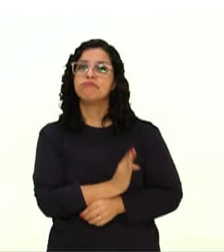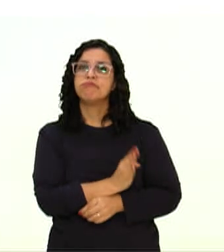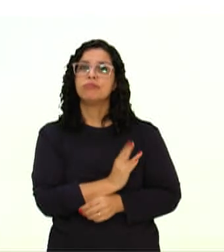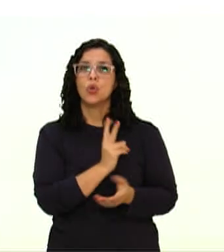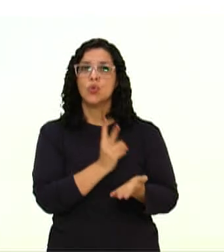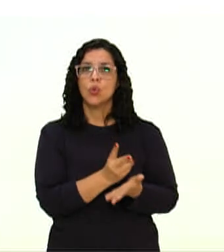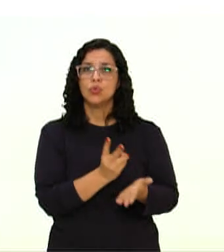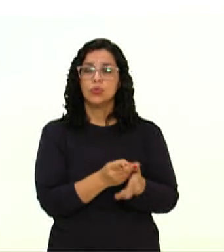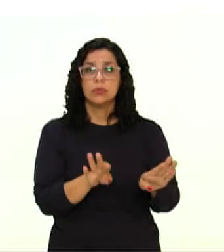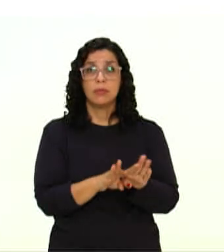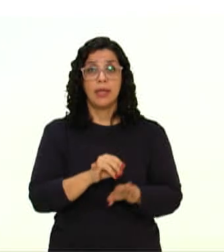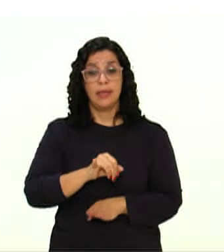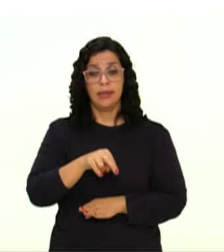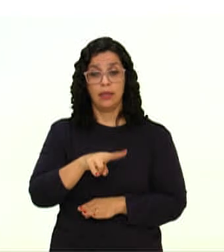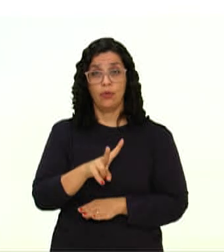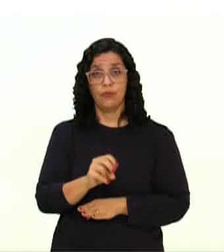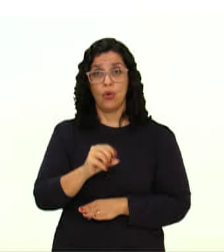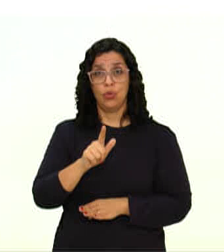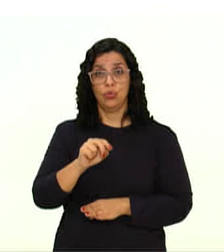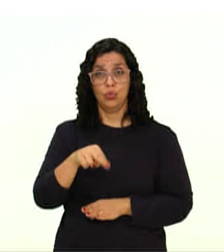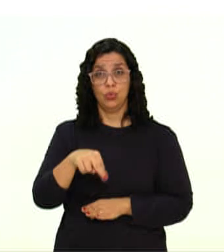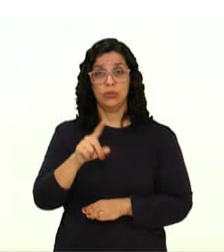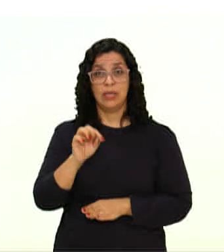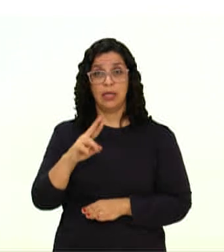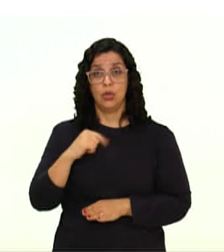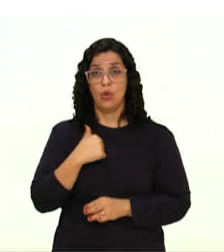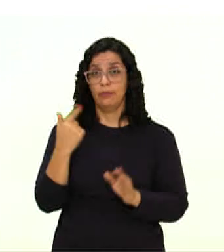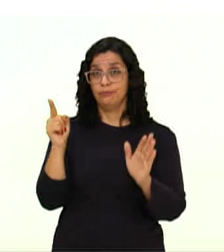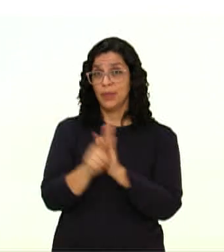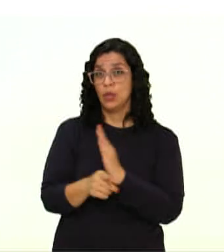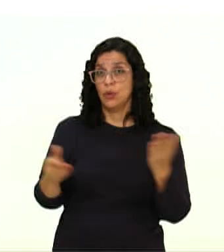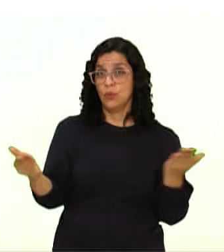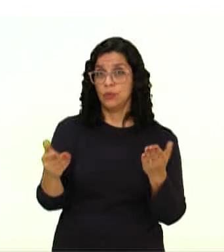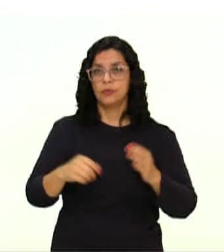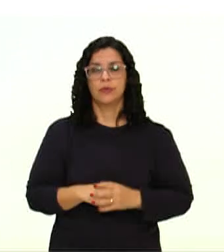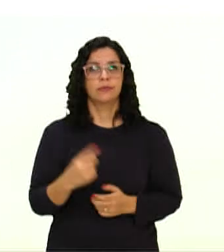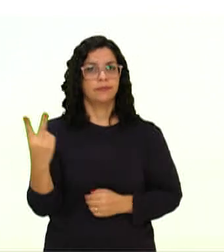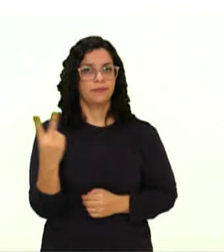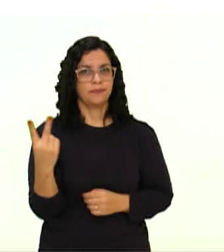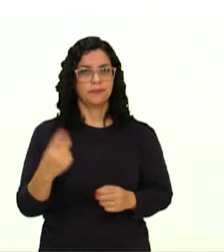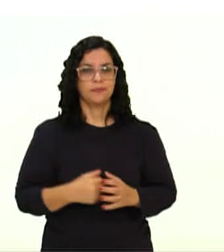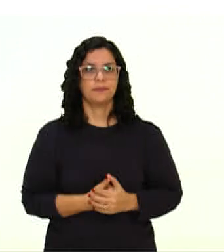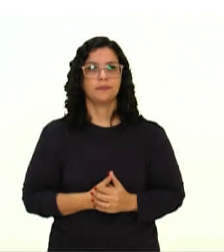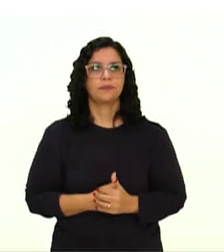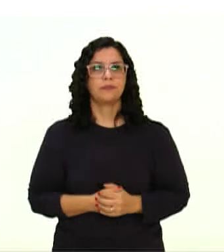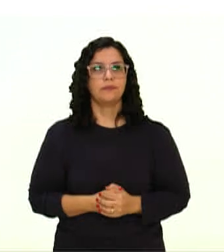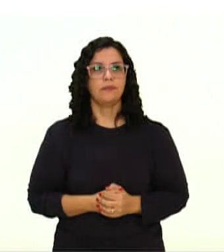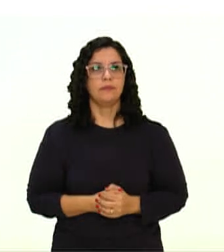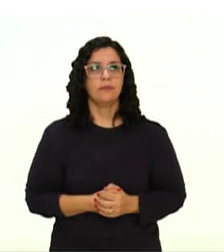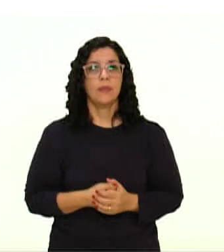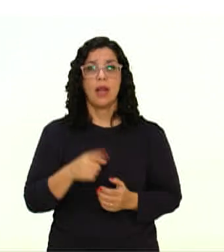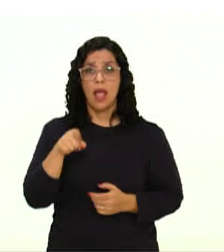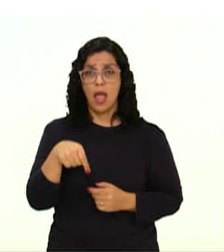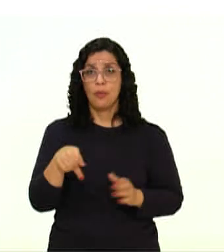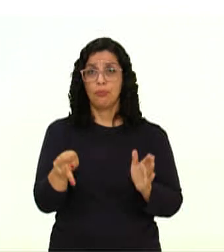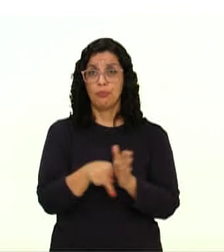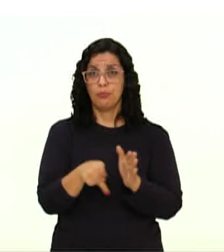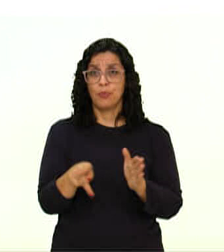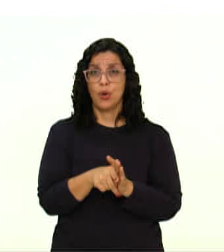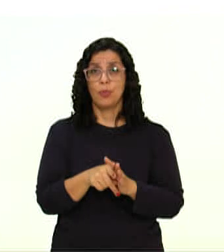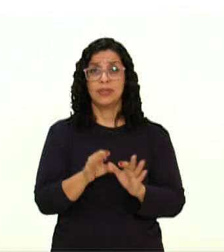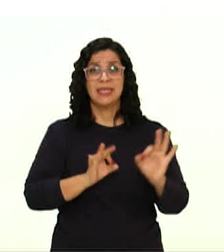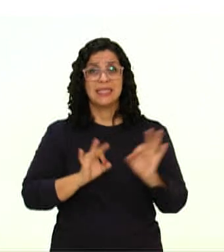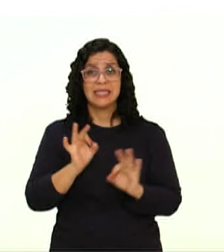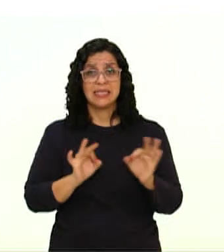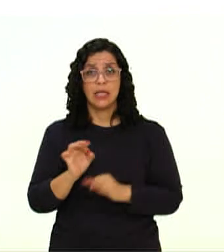uma maneira involuntária, ok? Vamos a um quiz, a um segundo quiz aqui, gente. É constituído por